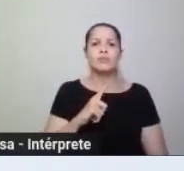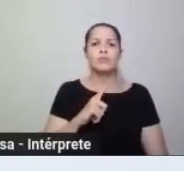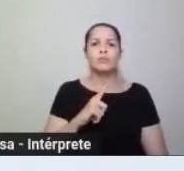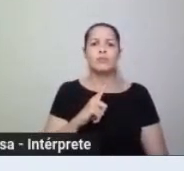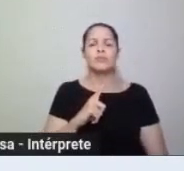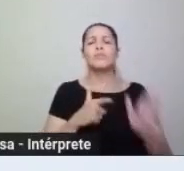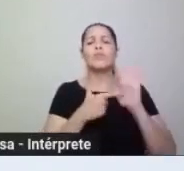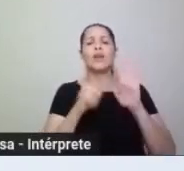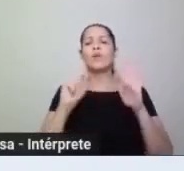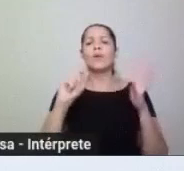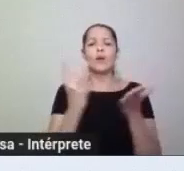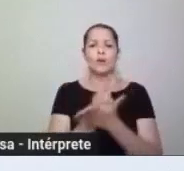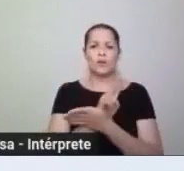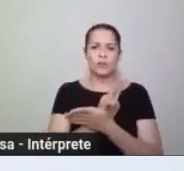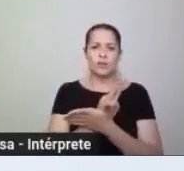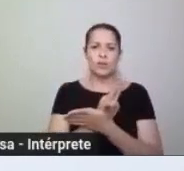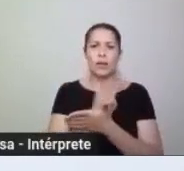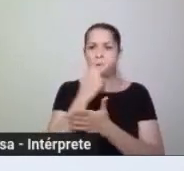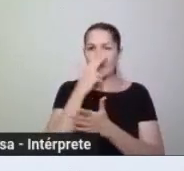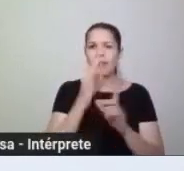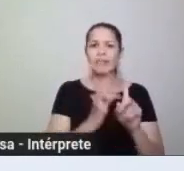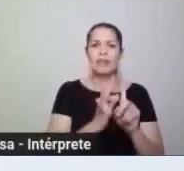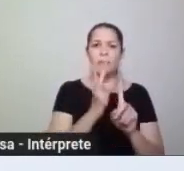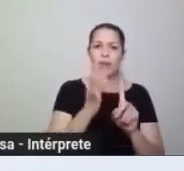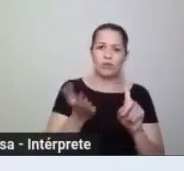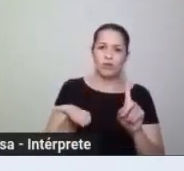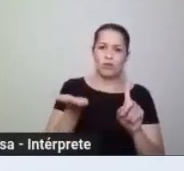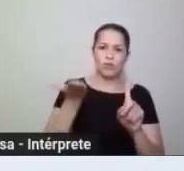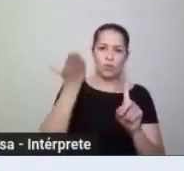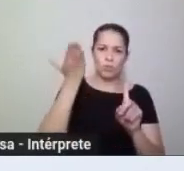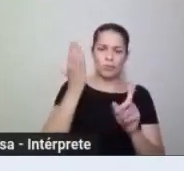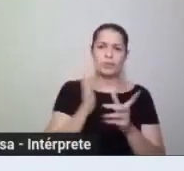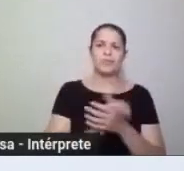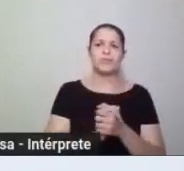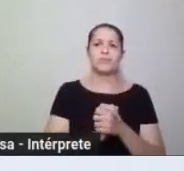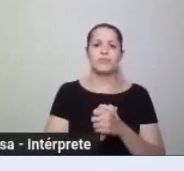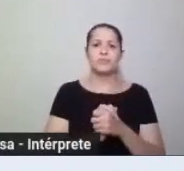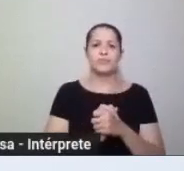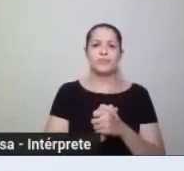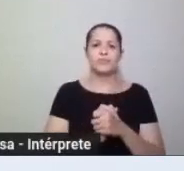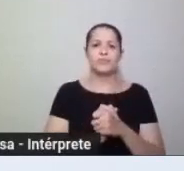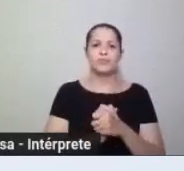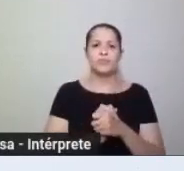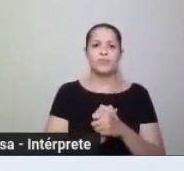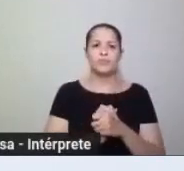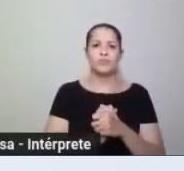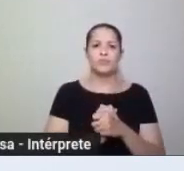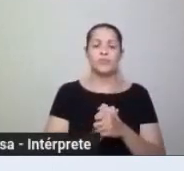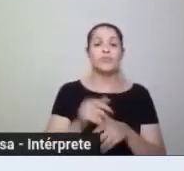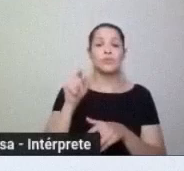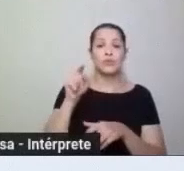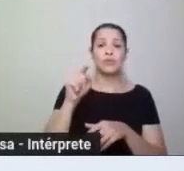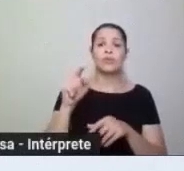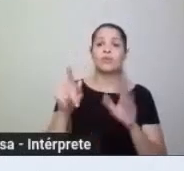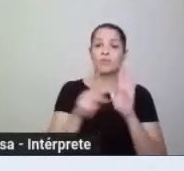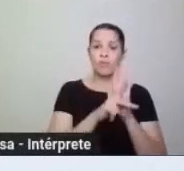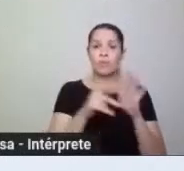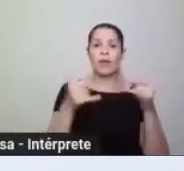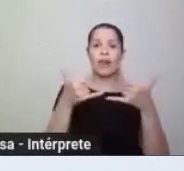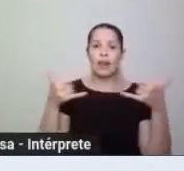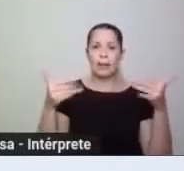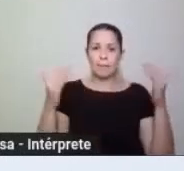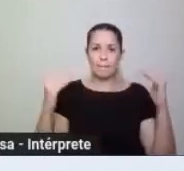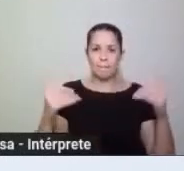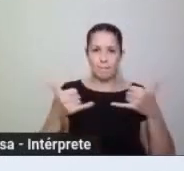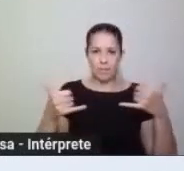que acontece? Sobe temperatura. Aí tá aí, ó, a temperatura que é a linha de baixo, ela subiu, alertou